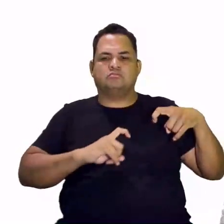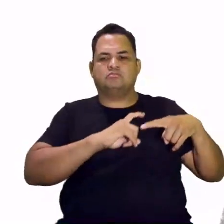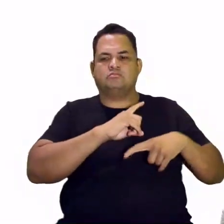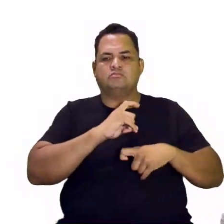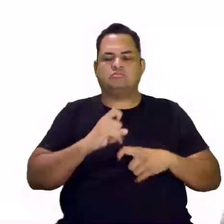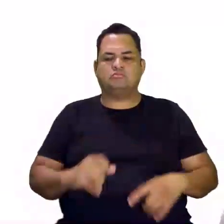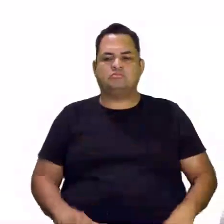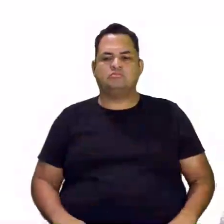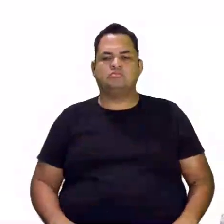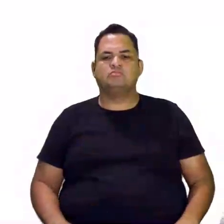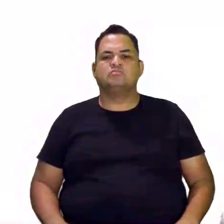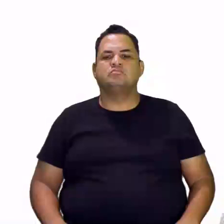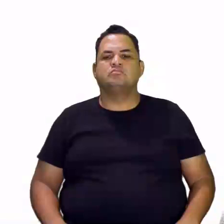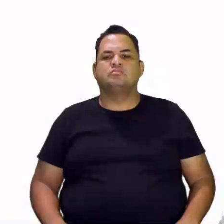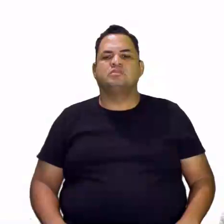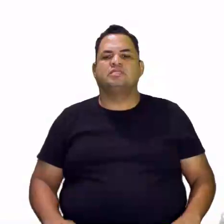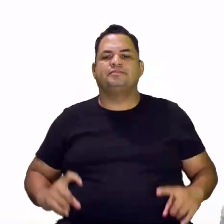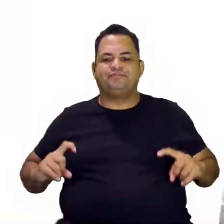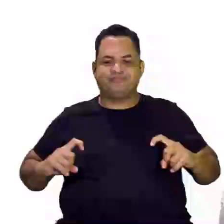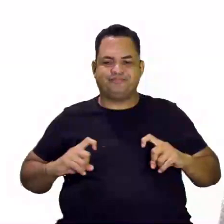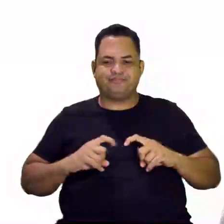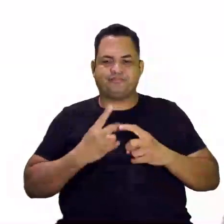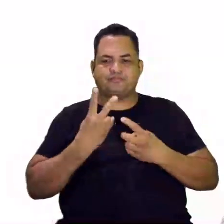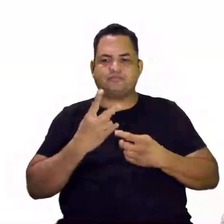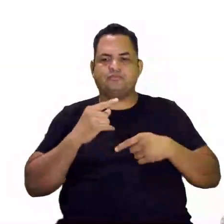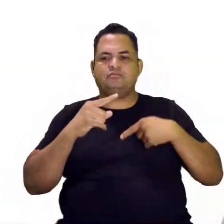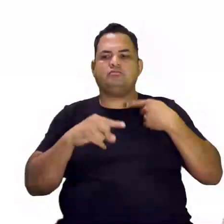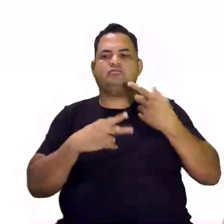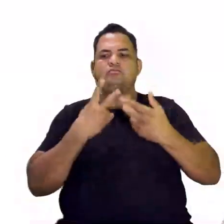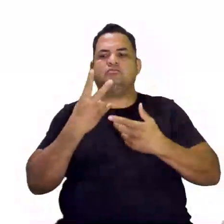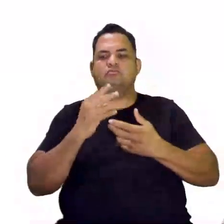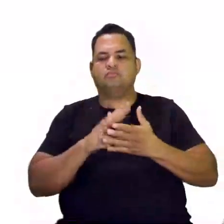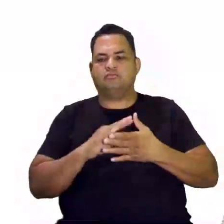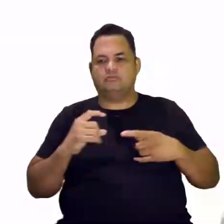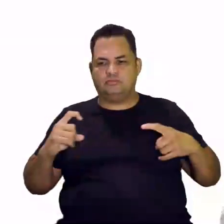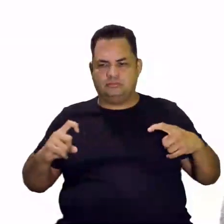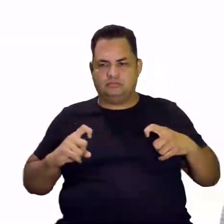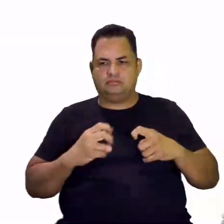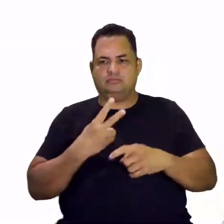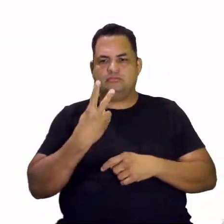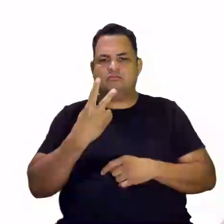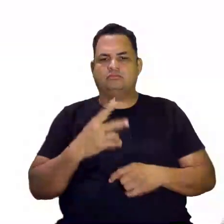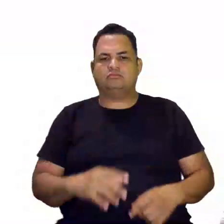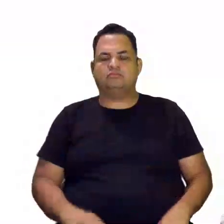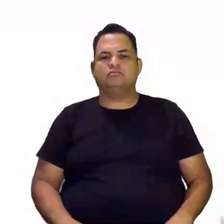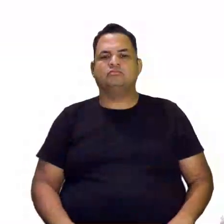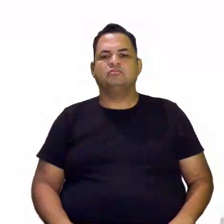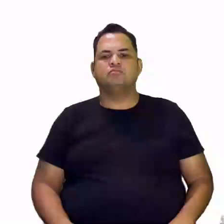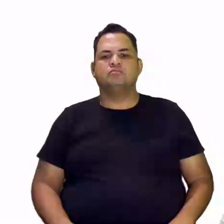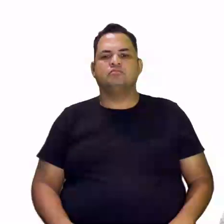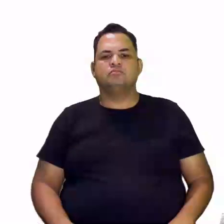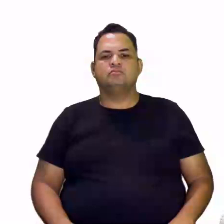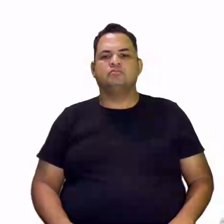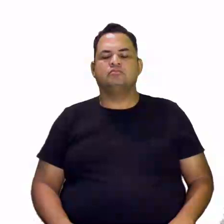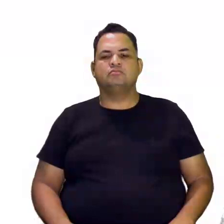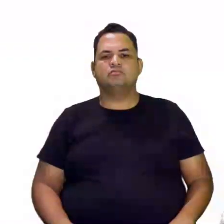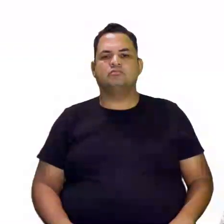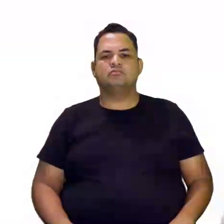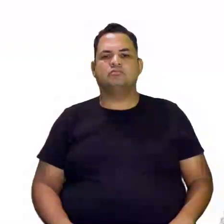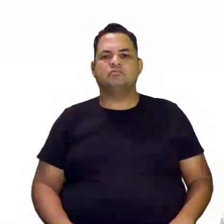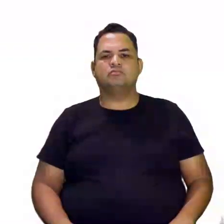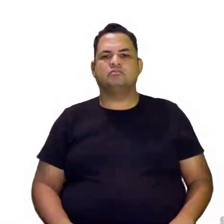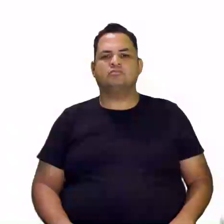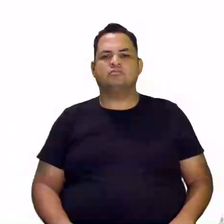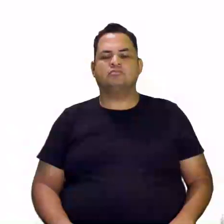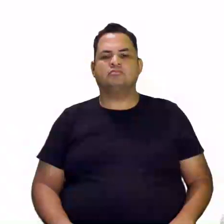aqui, tá? Duas novas. O material genético que essa aqui tem é o mesmo dessa daqui,